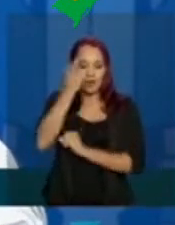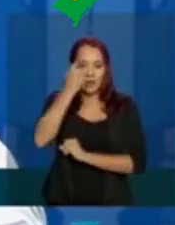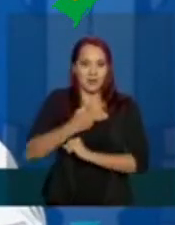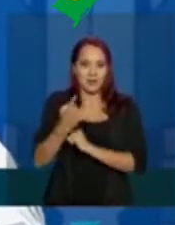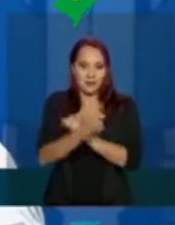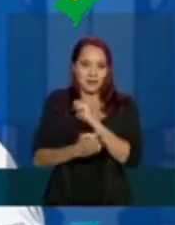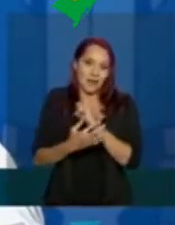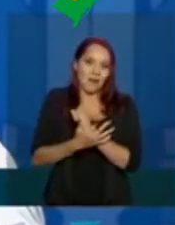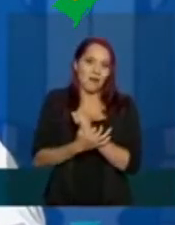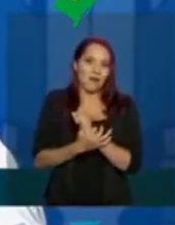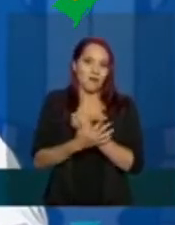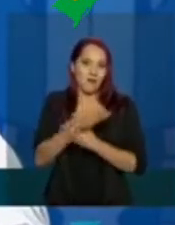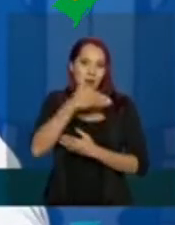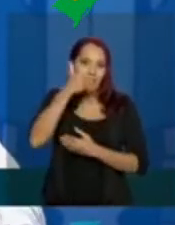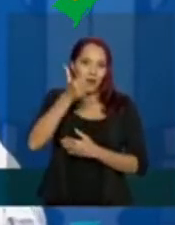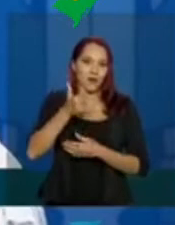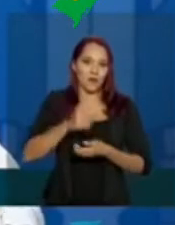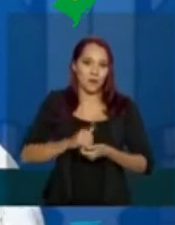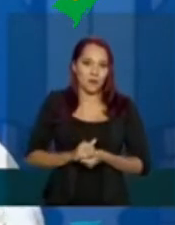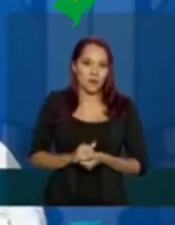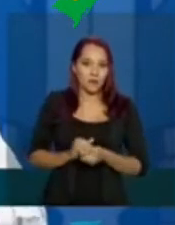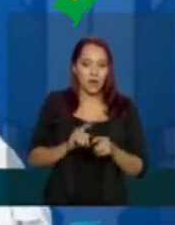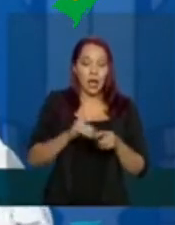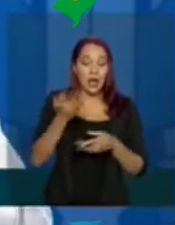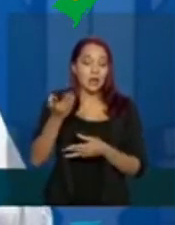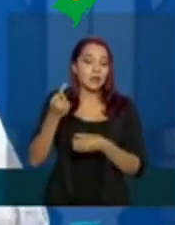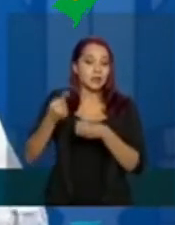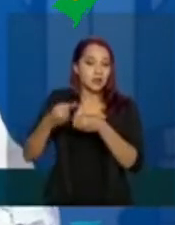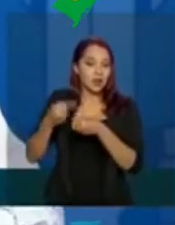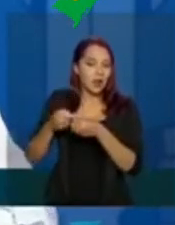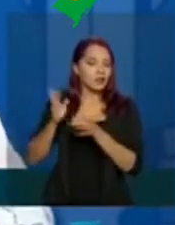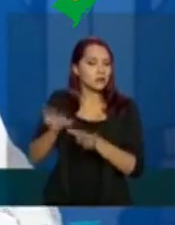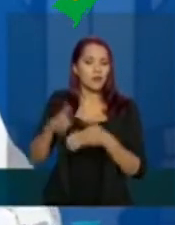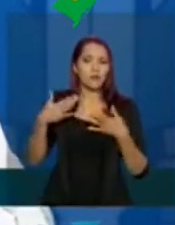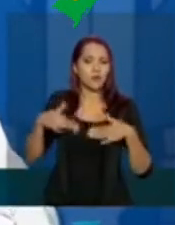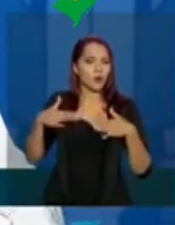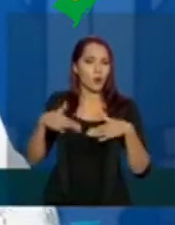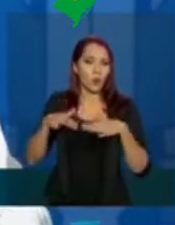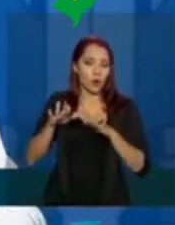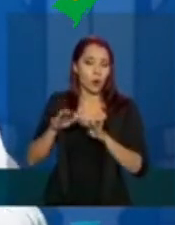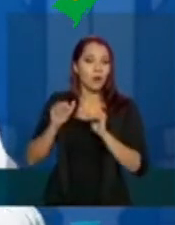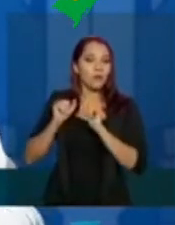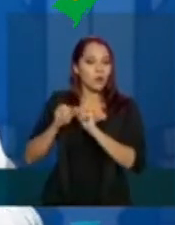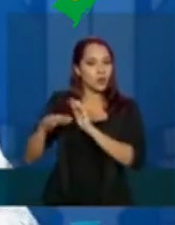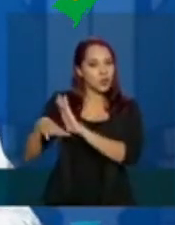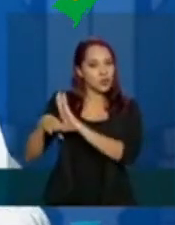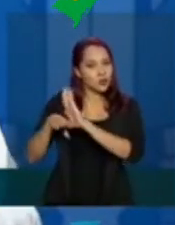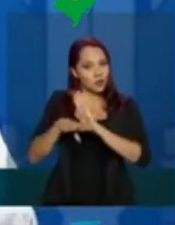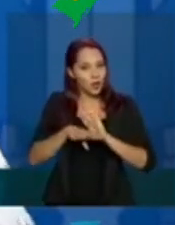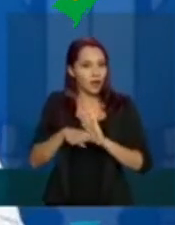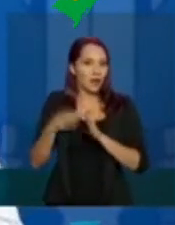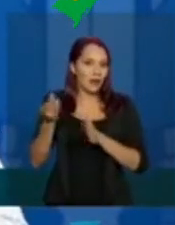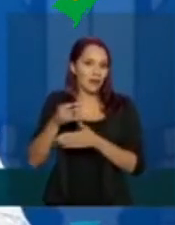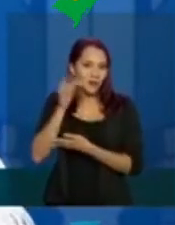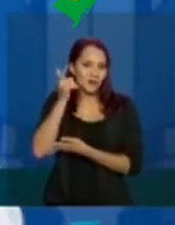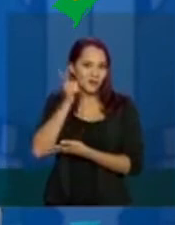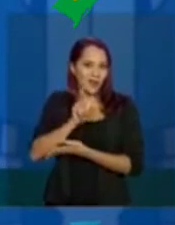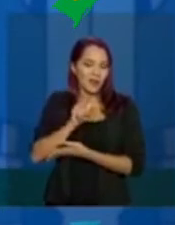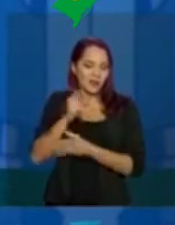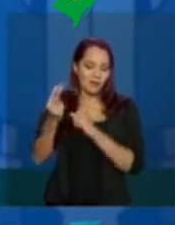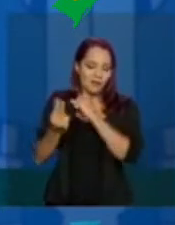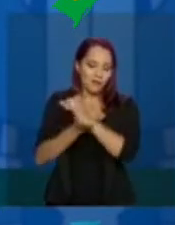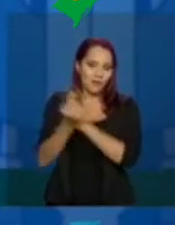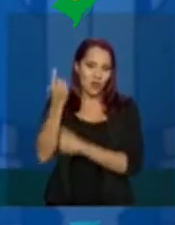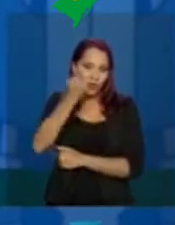um pouquinho maior, mas cidades que estão tranquilas podem ajudar nessa movimentação a ganharmos